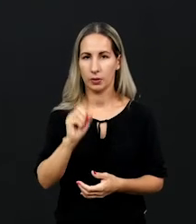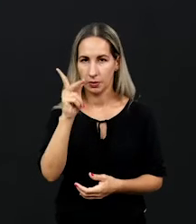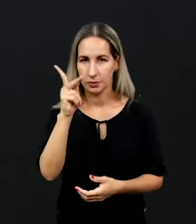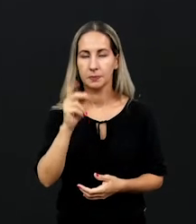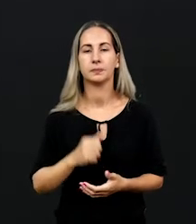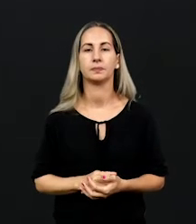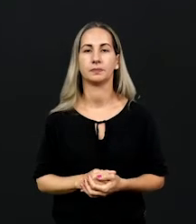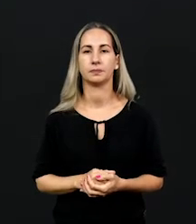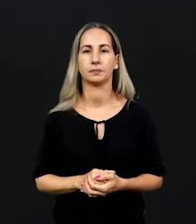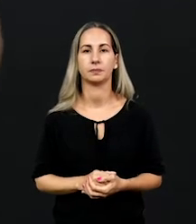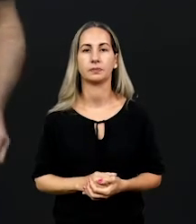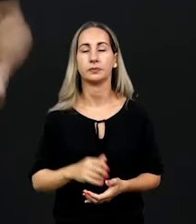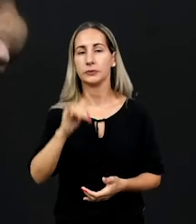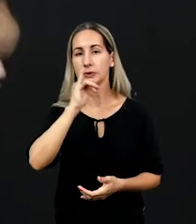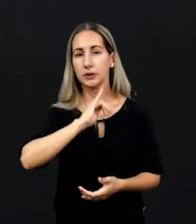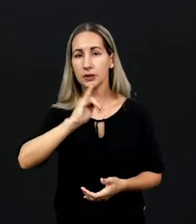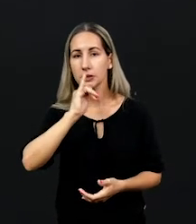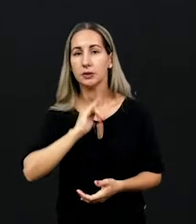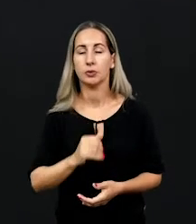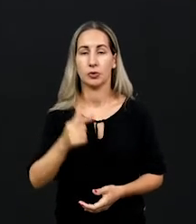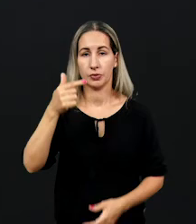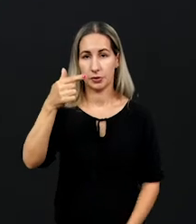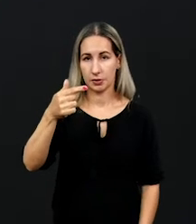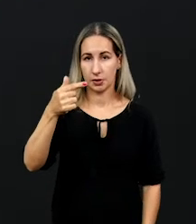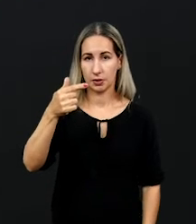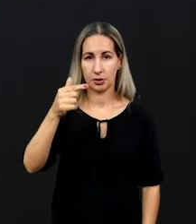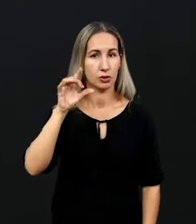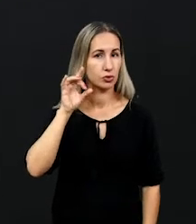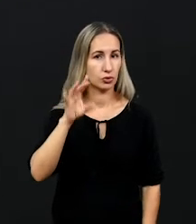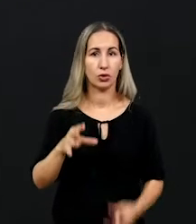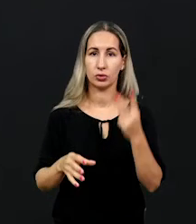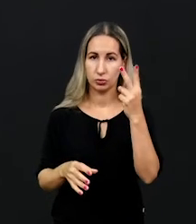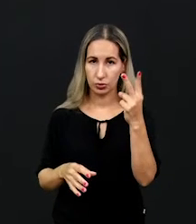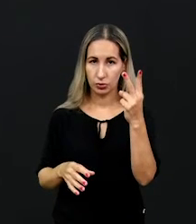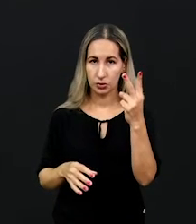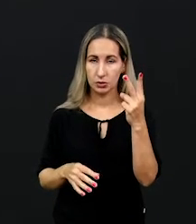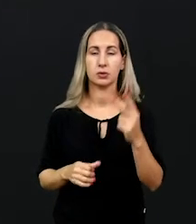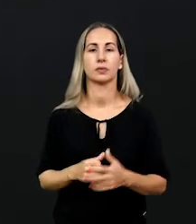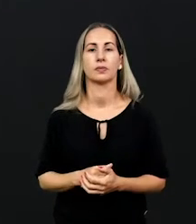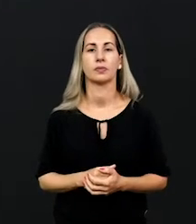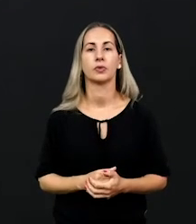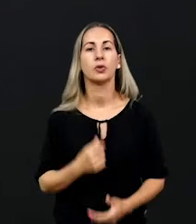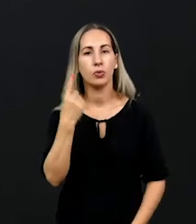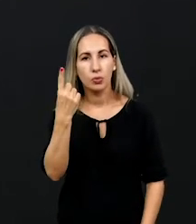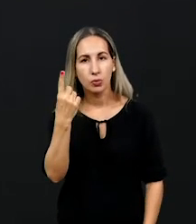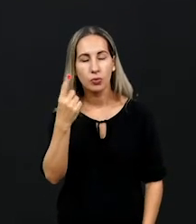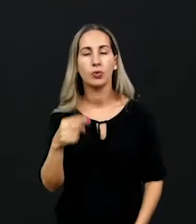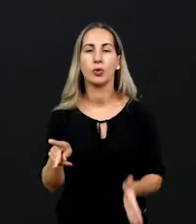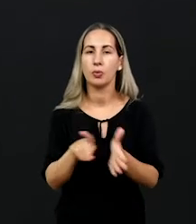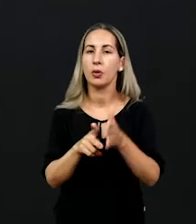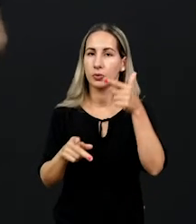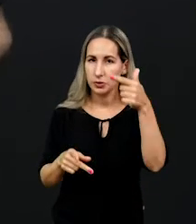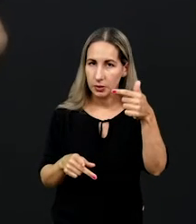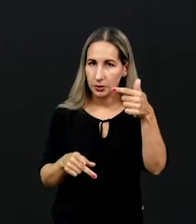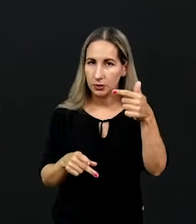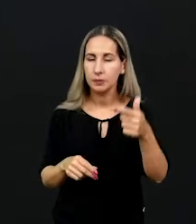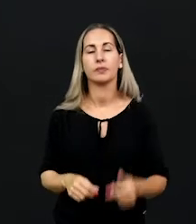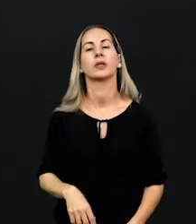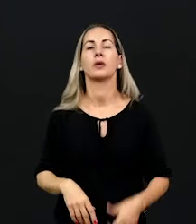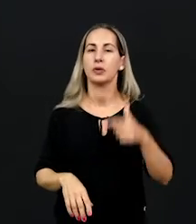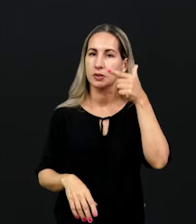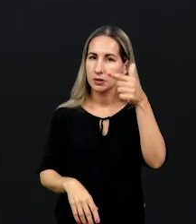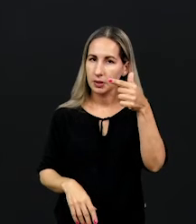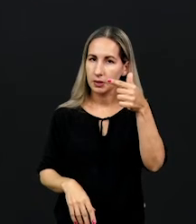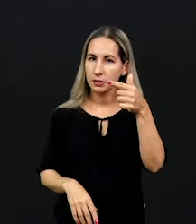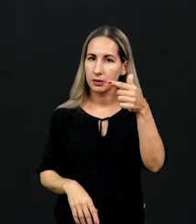Ok? Então, por exemplo, já que o 7 só teve 2 divisores, o 1 e ele mesmo, então o 7